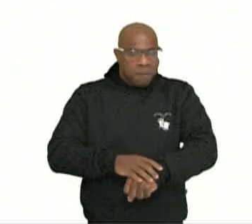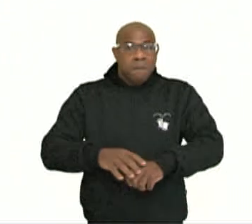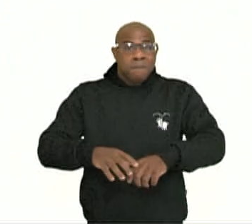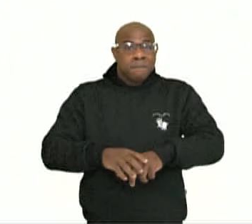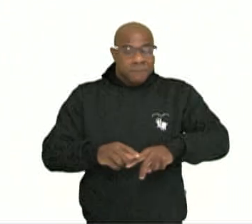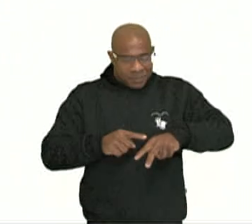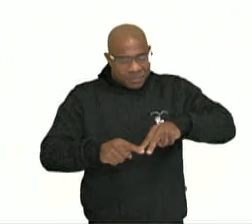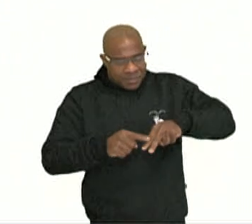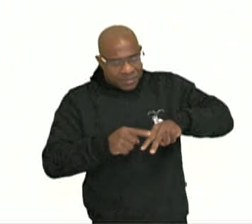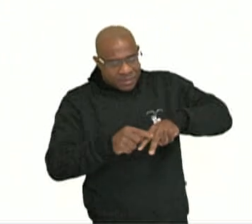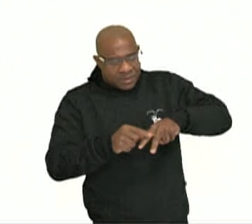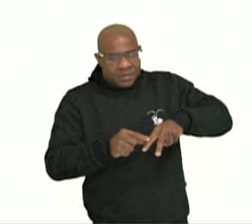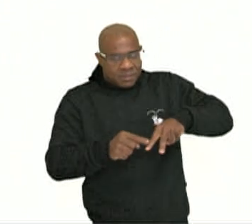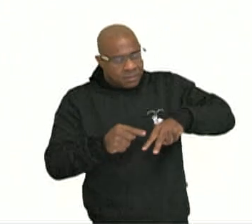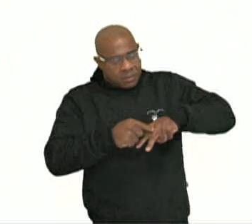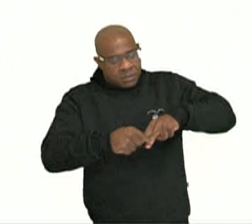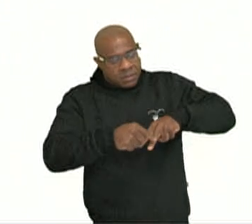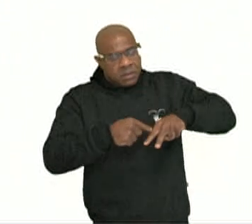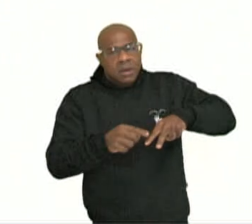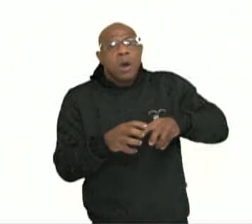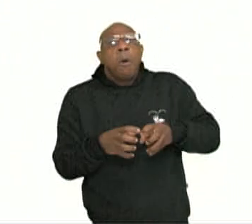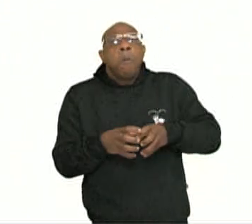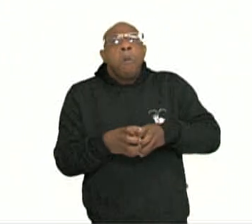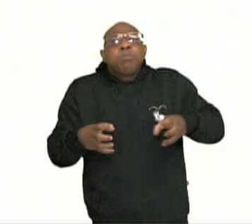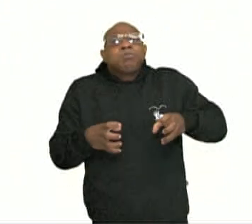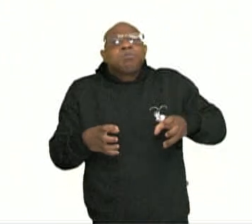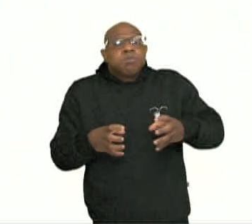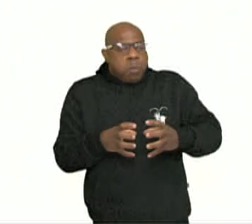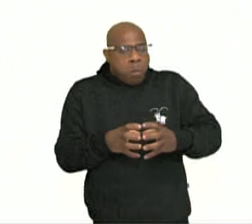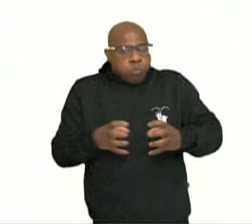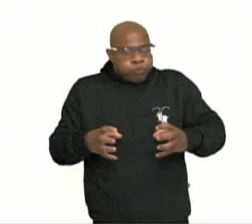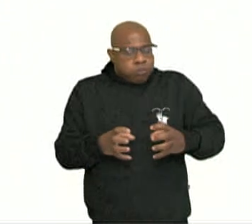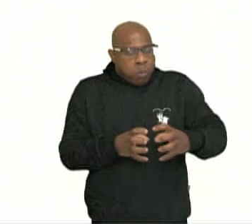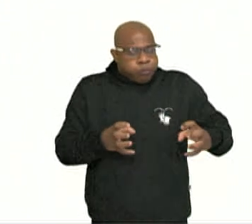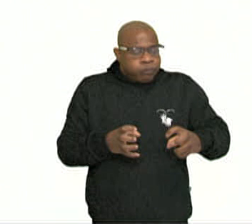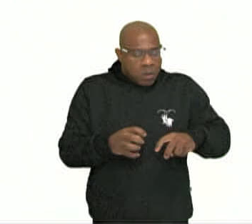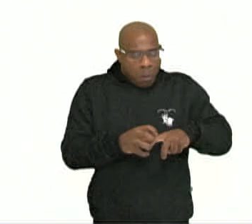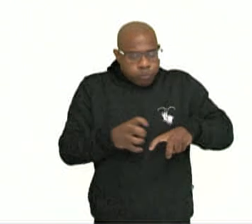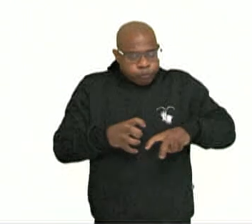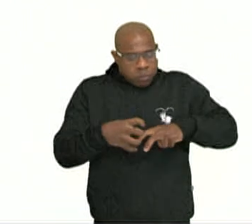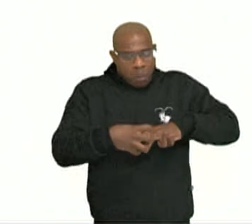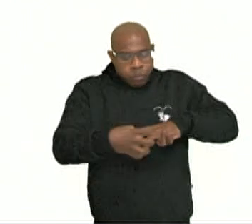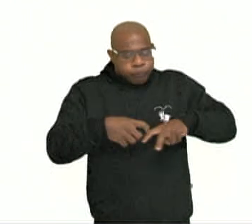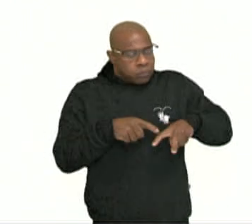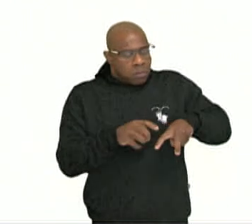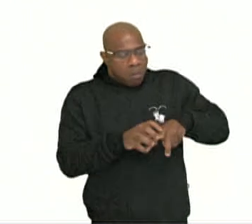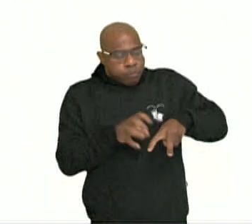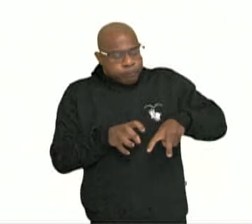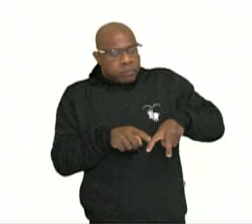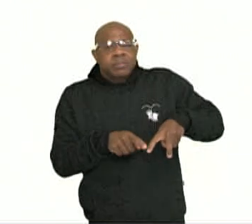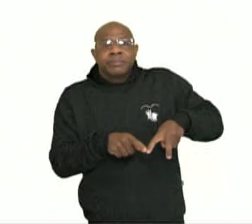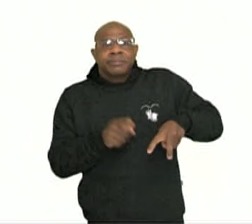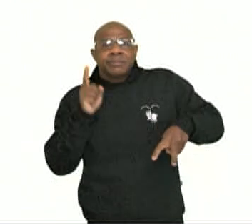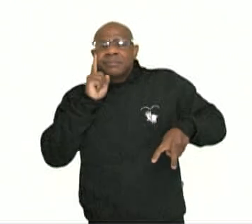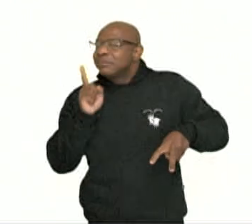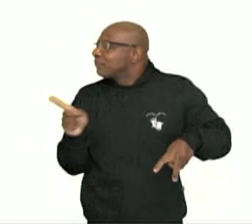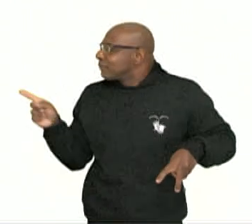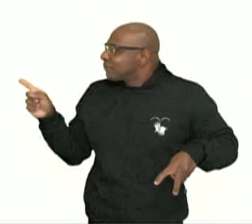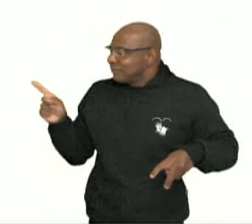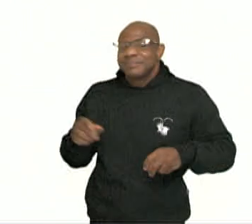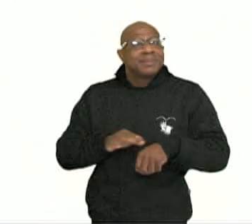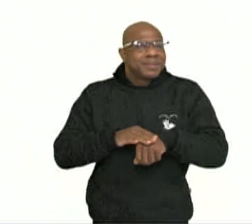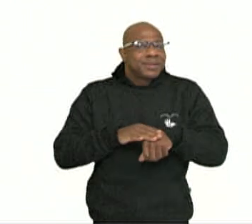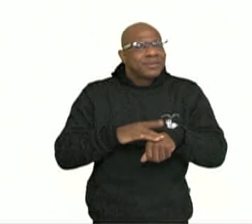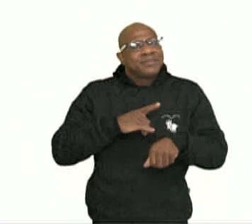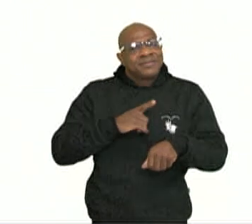pelo vetor, pelo mosquito, o Culex, né? Essa doença filariose que vai sendo transmitida ali de uma pessoa